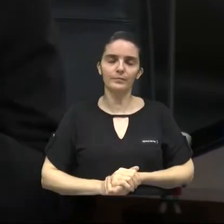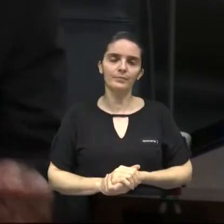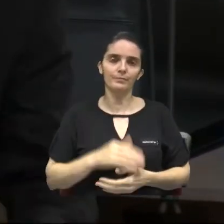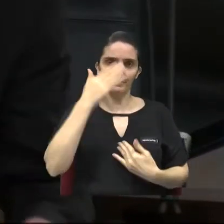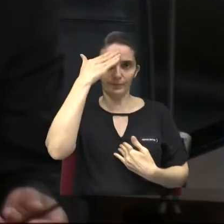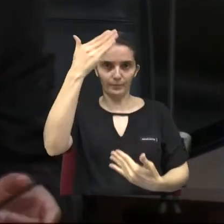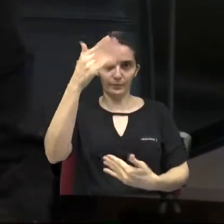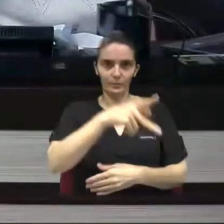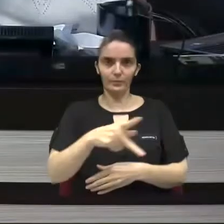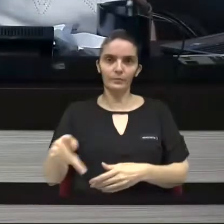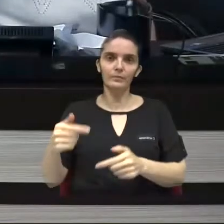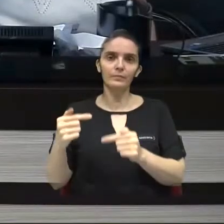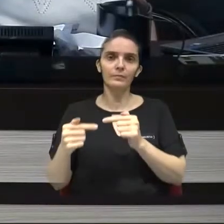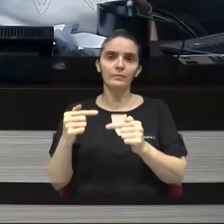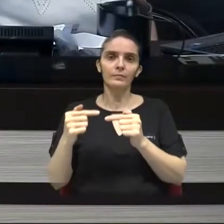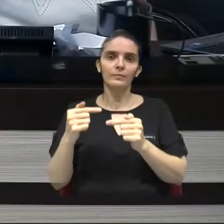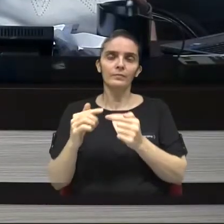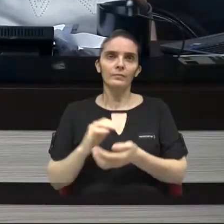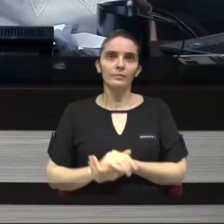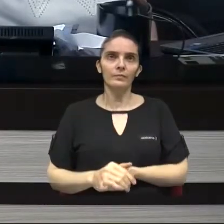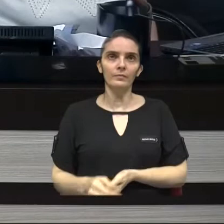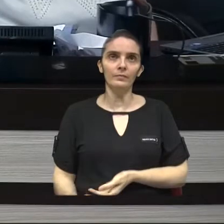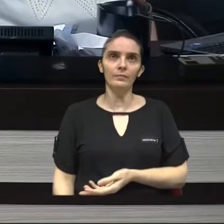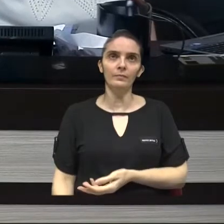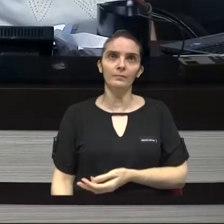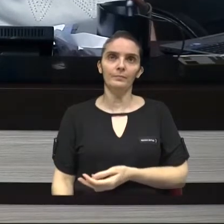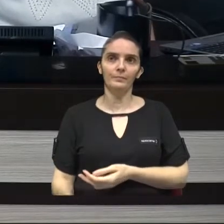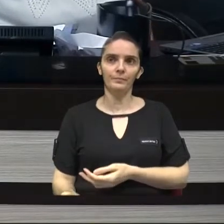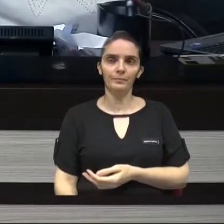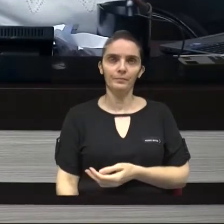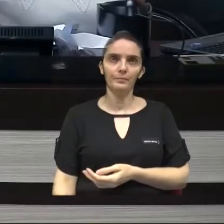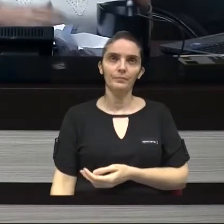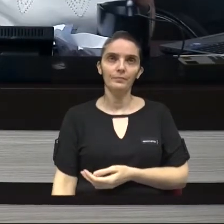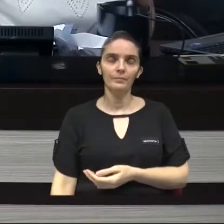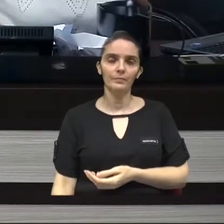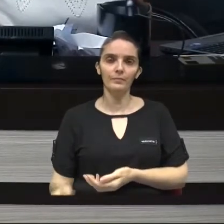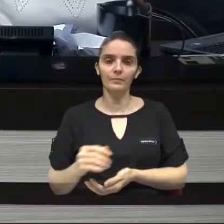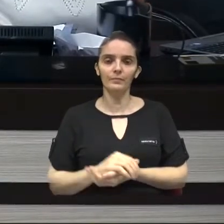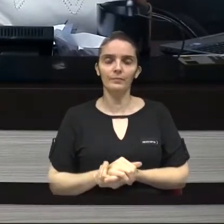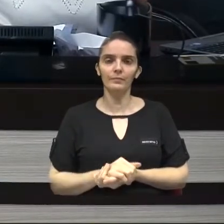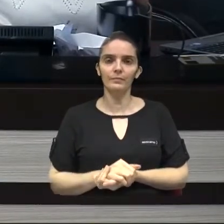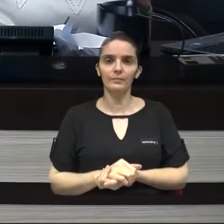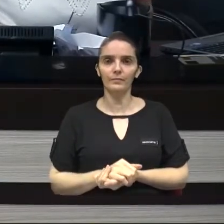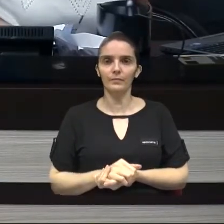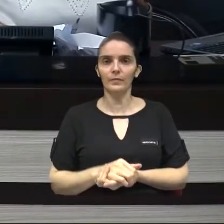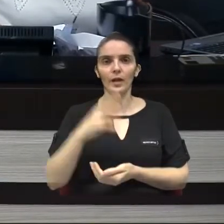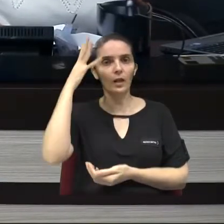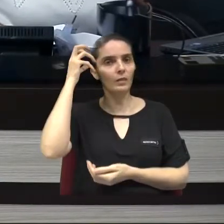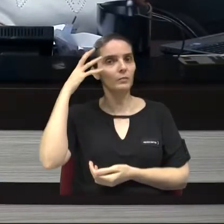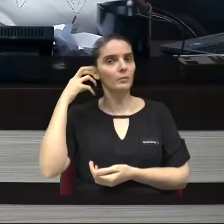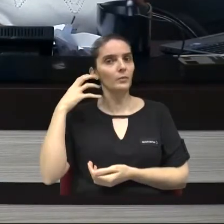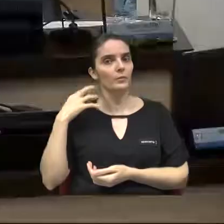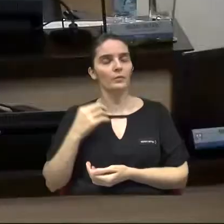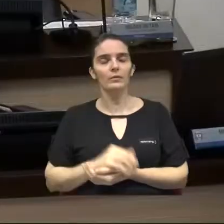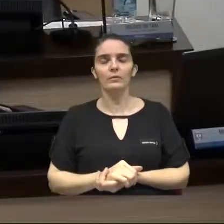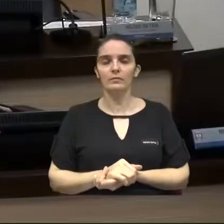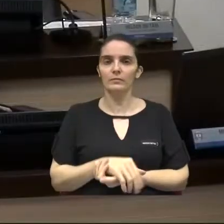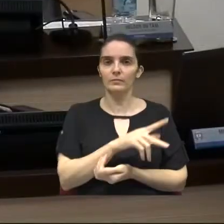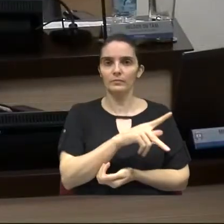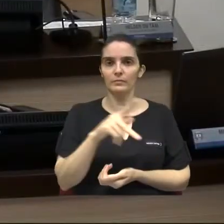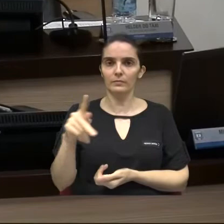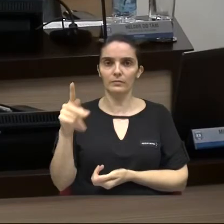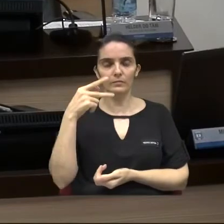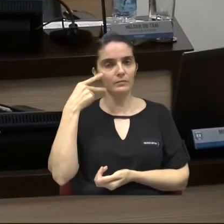presidente. Continua a discussão. Quero discutir. Com a palavra, vereador Lubogo. Senhor